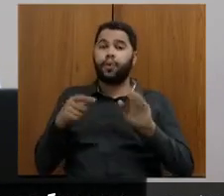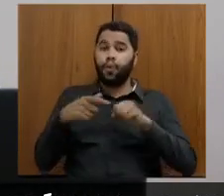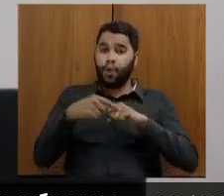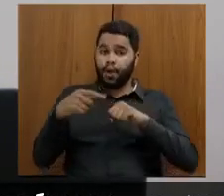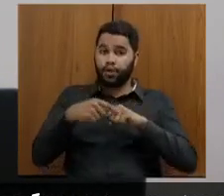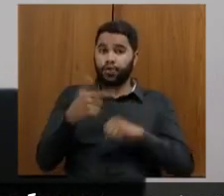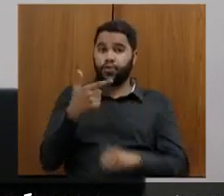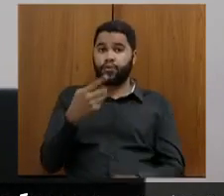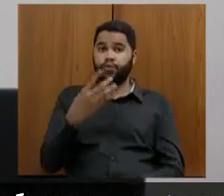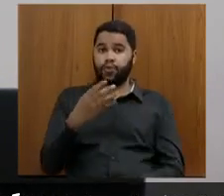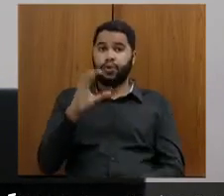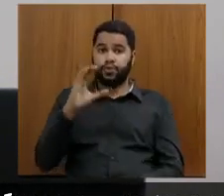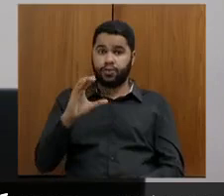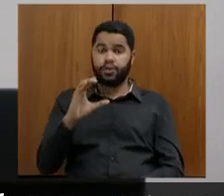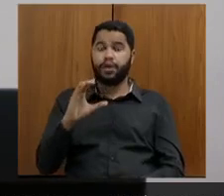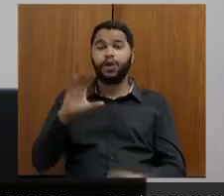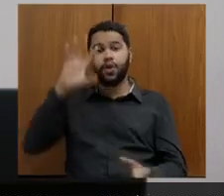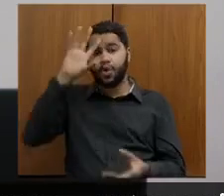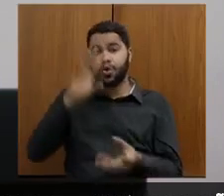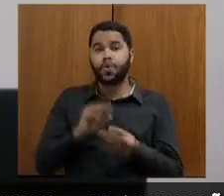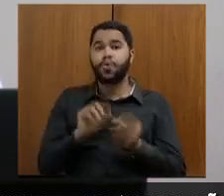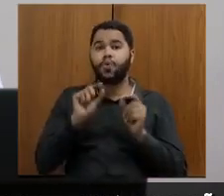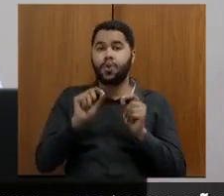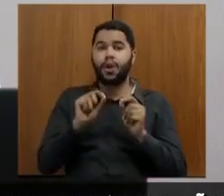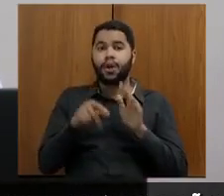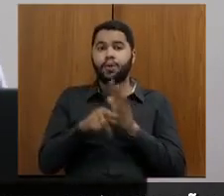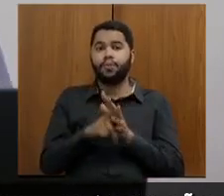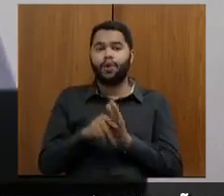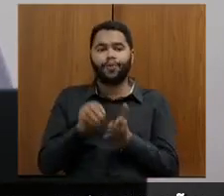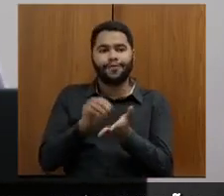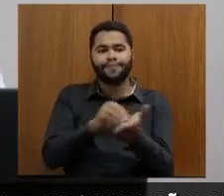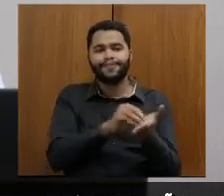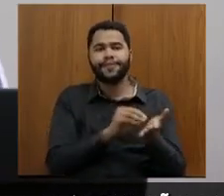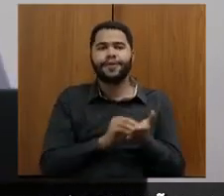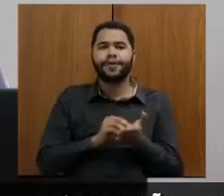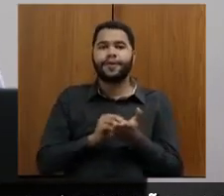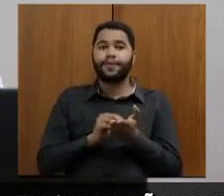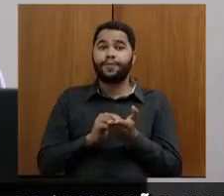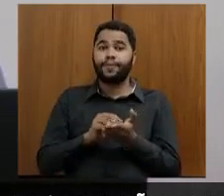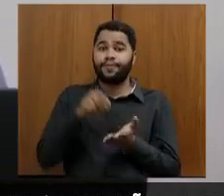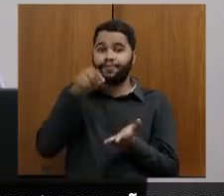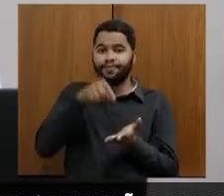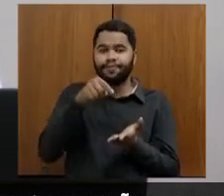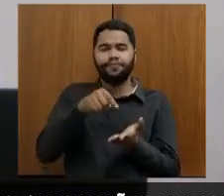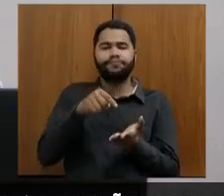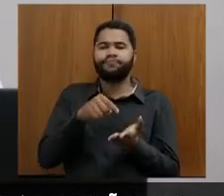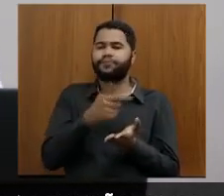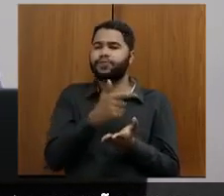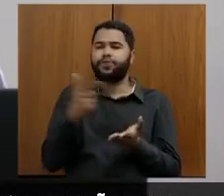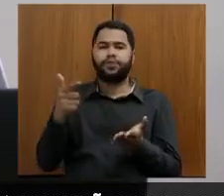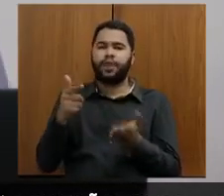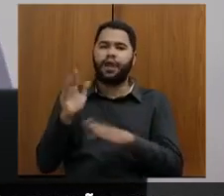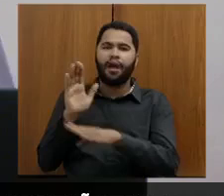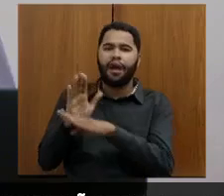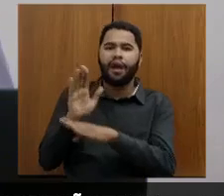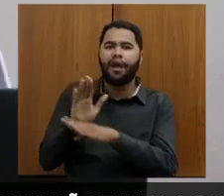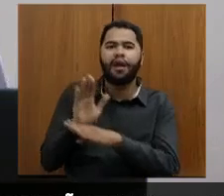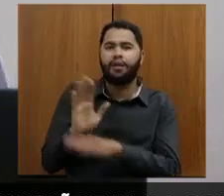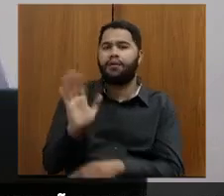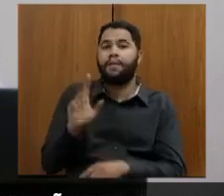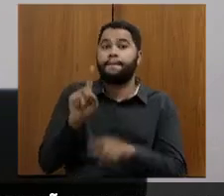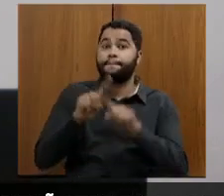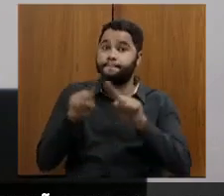24 C nos leva à conclusão que a cobertura editais UFF ciências pelo ente federativo não tem natureza contributiva